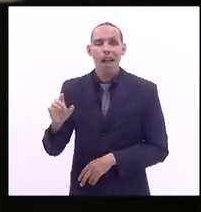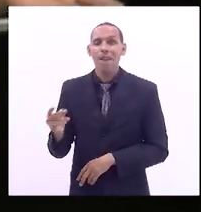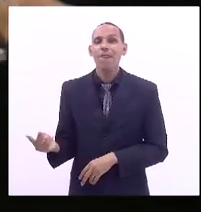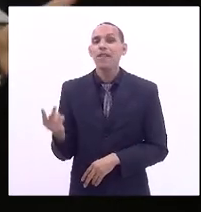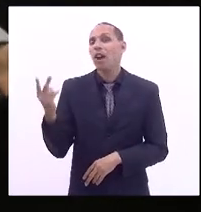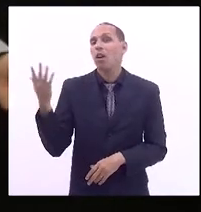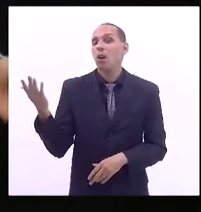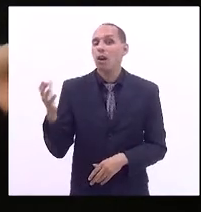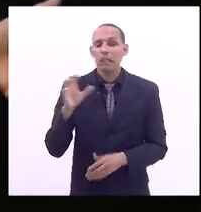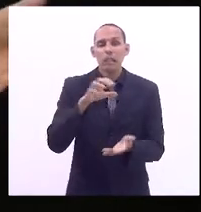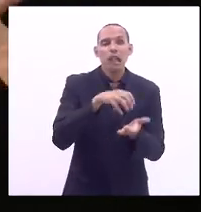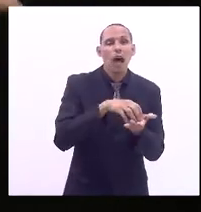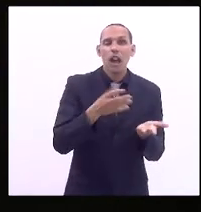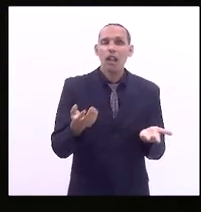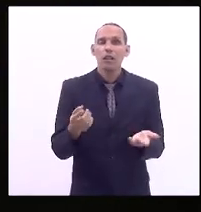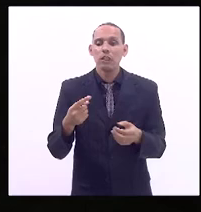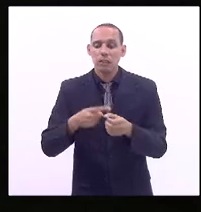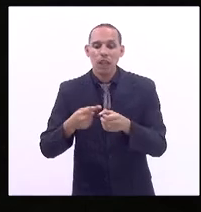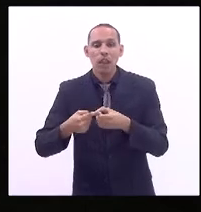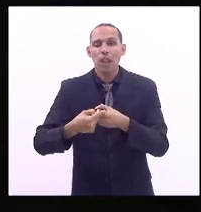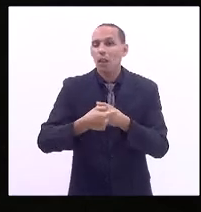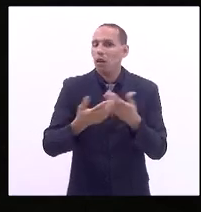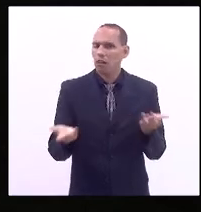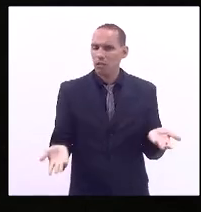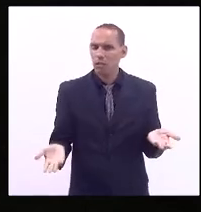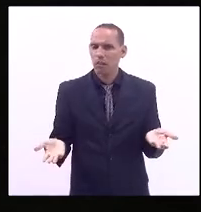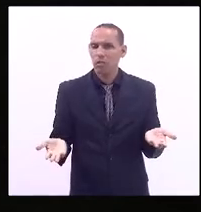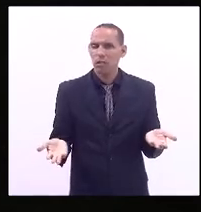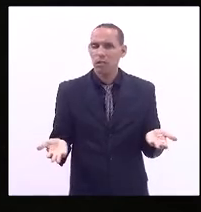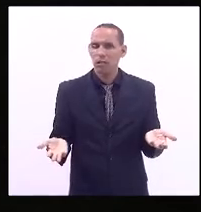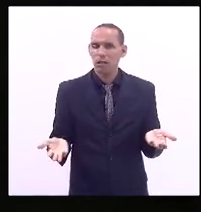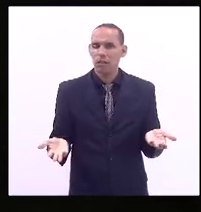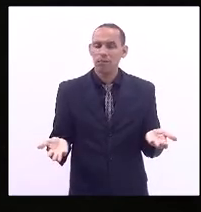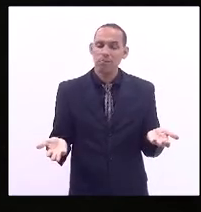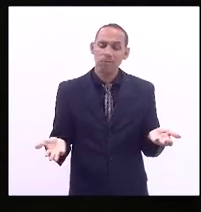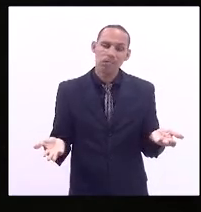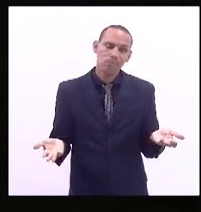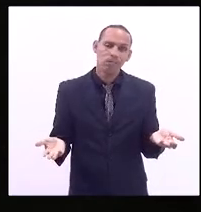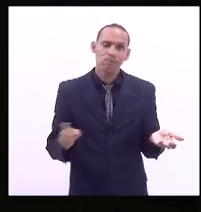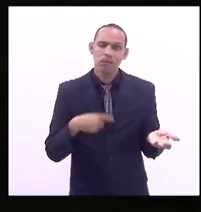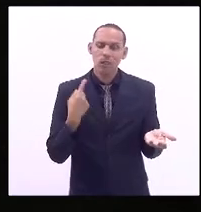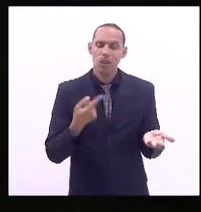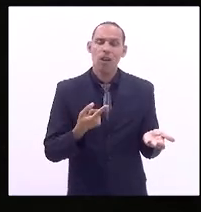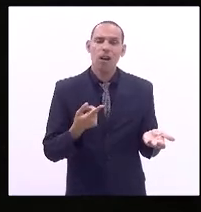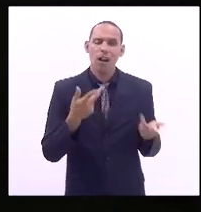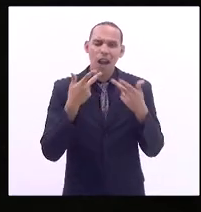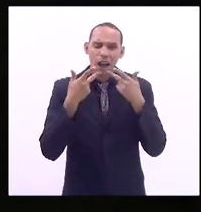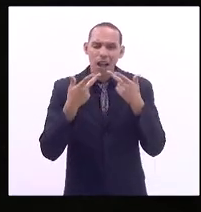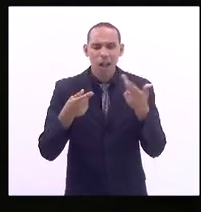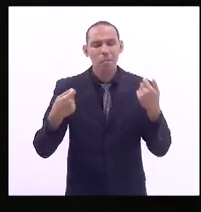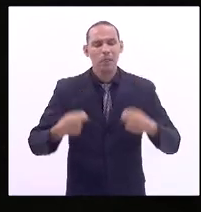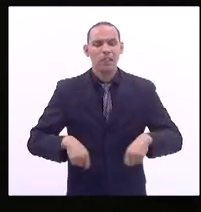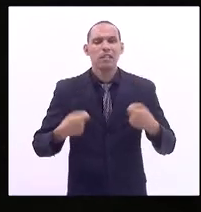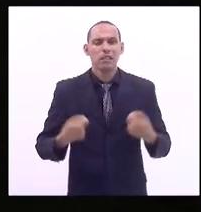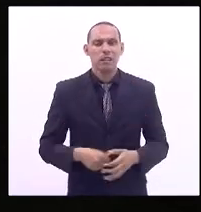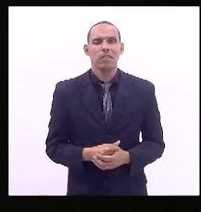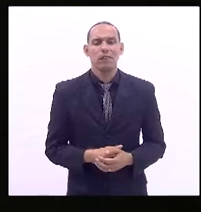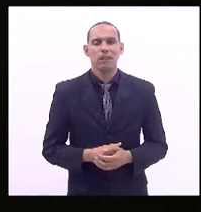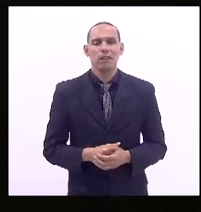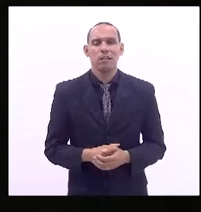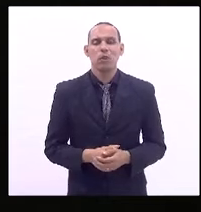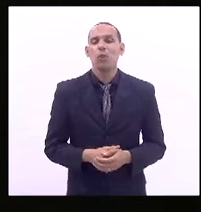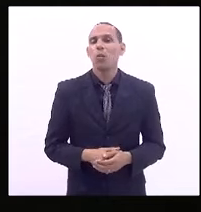Centro quanto que vale os do interior então é disso que a gente se falar de